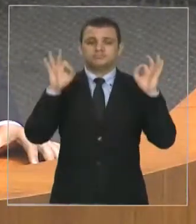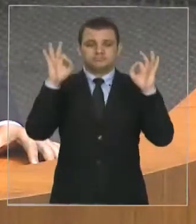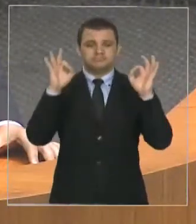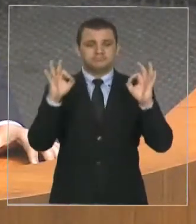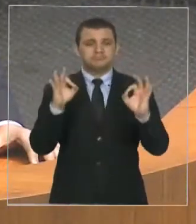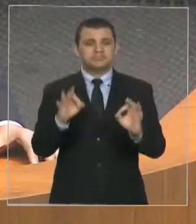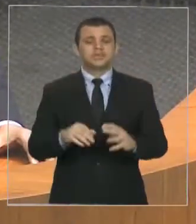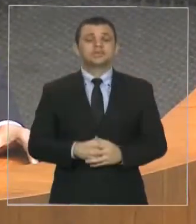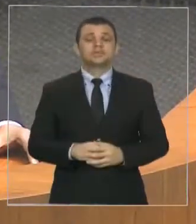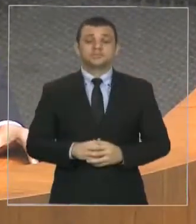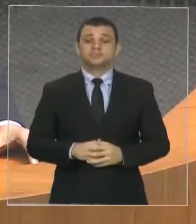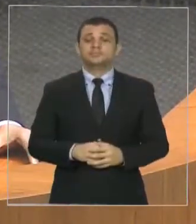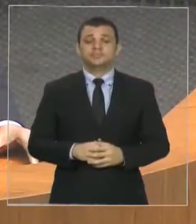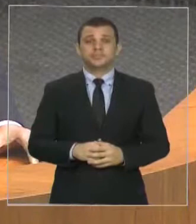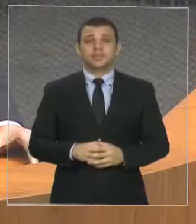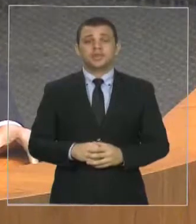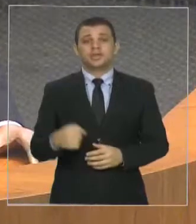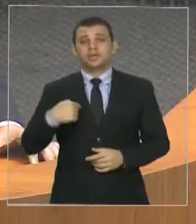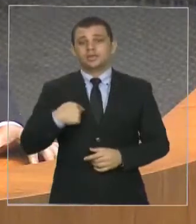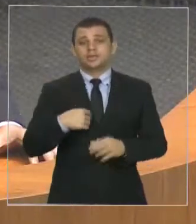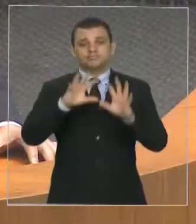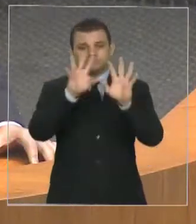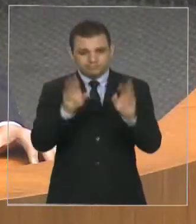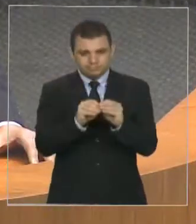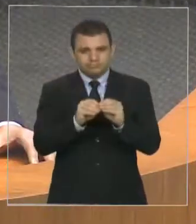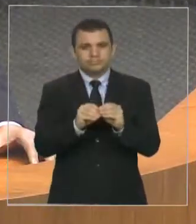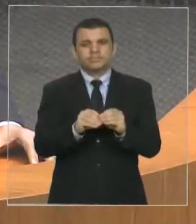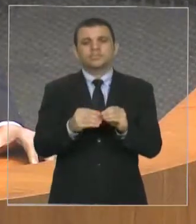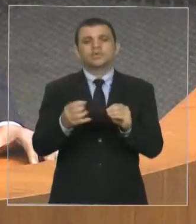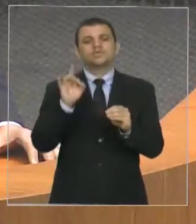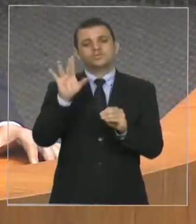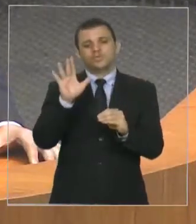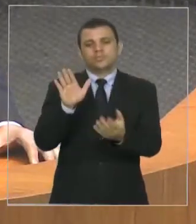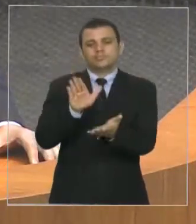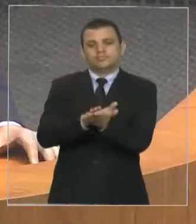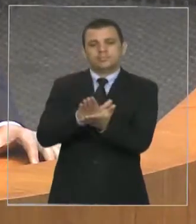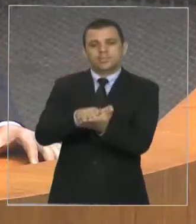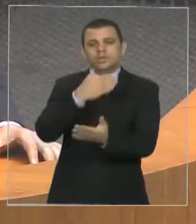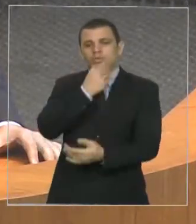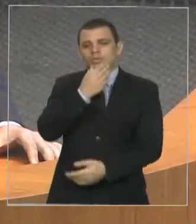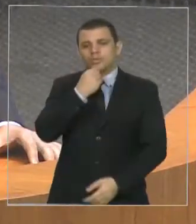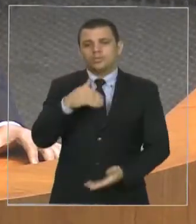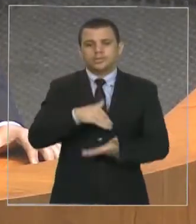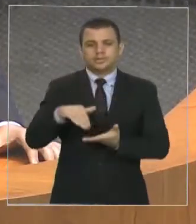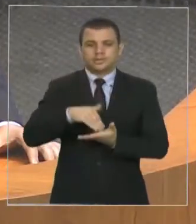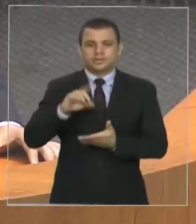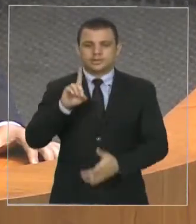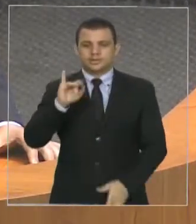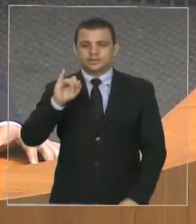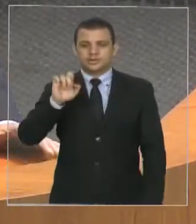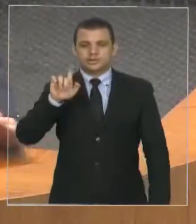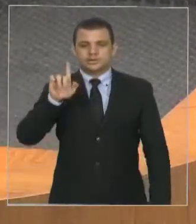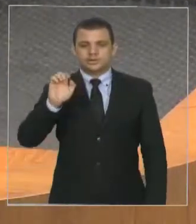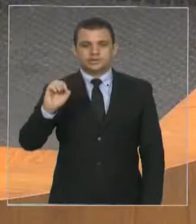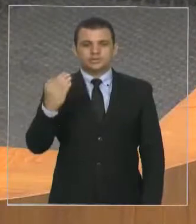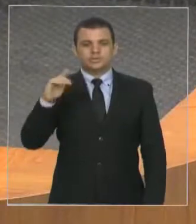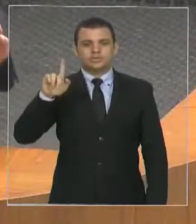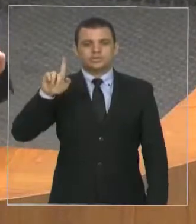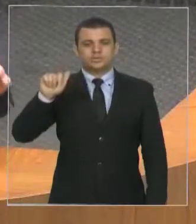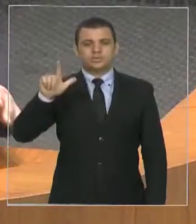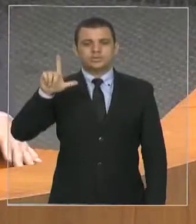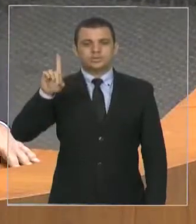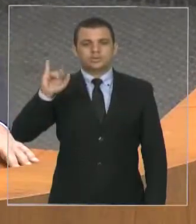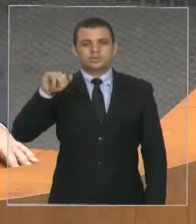grandioso. Sinteticamente, eu quero parabenizar o secretário Diego Galdino, toda a sua equipe e o governador por essa